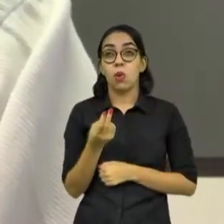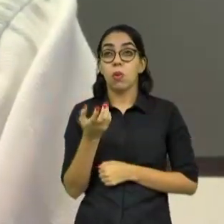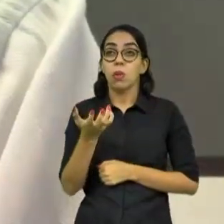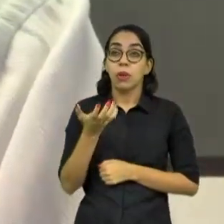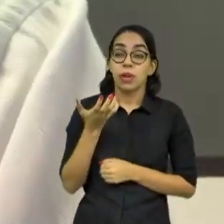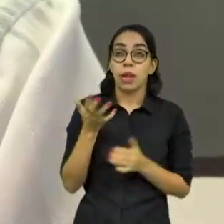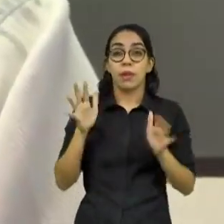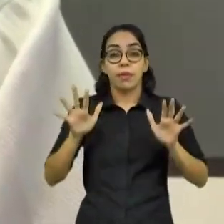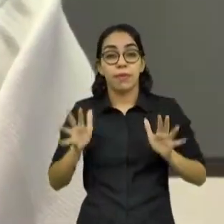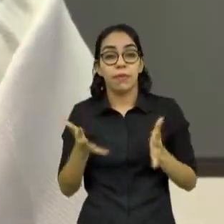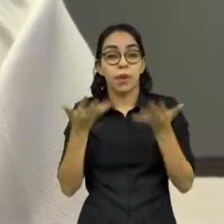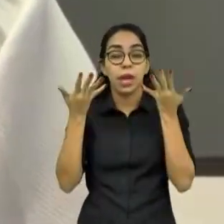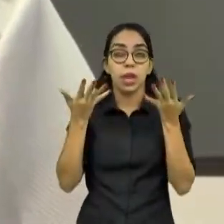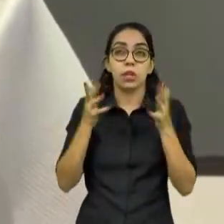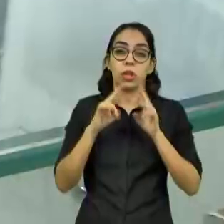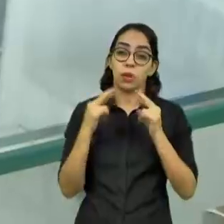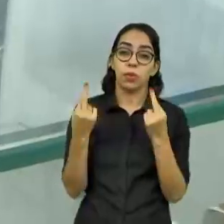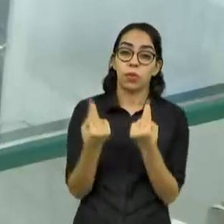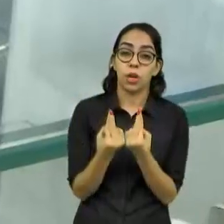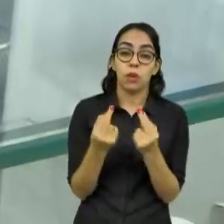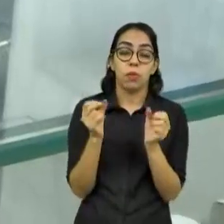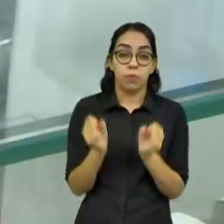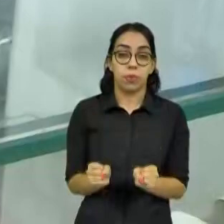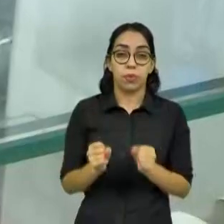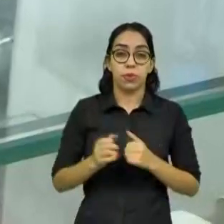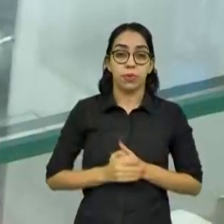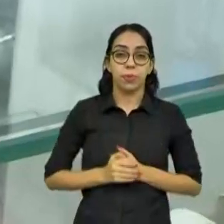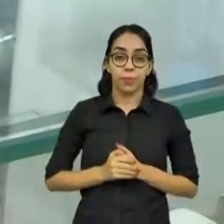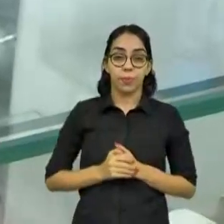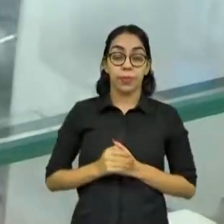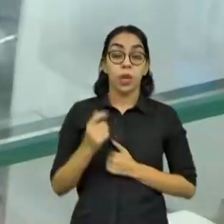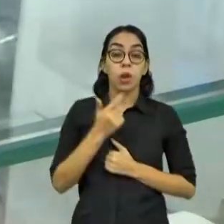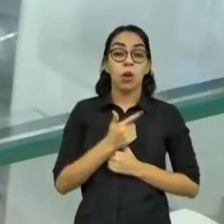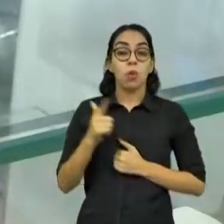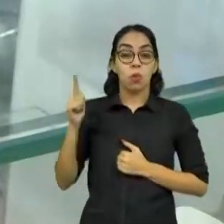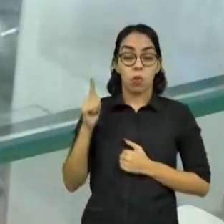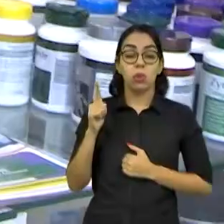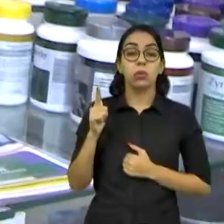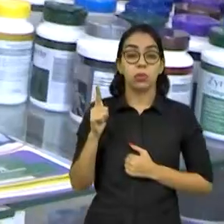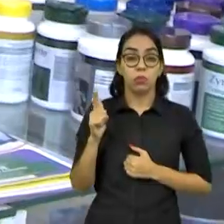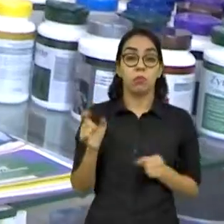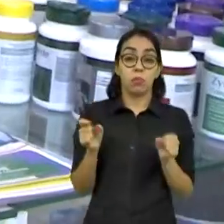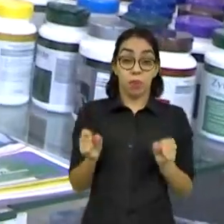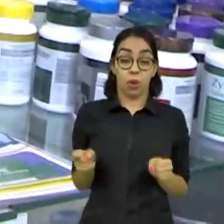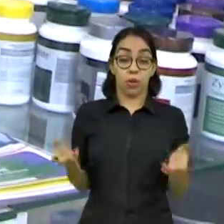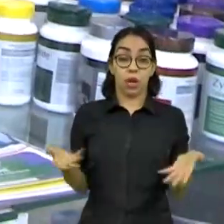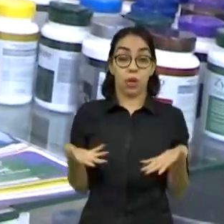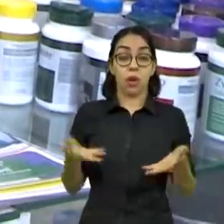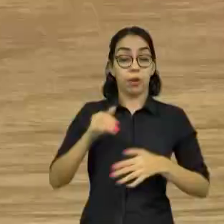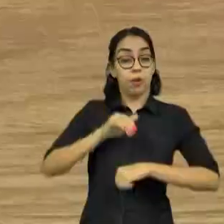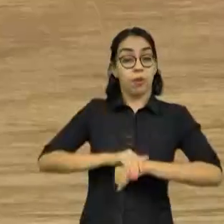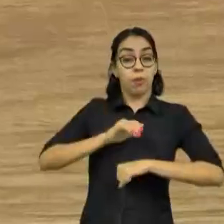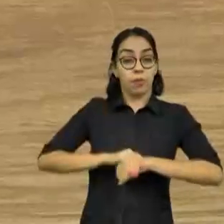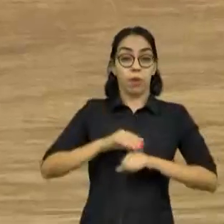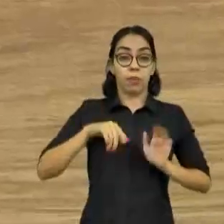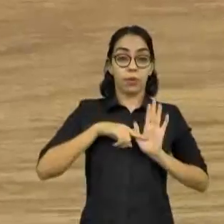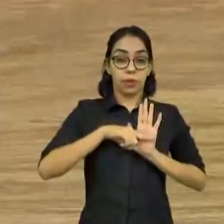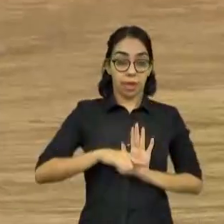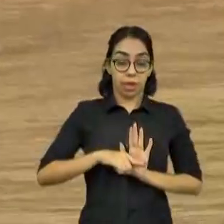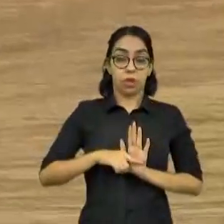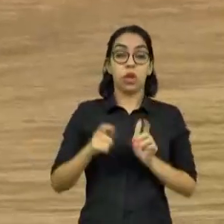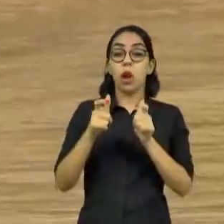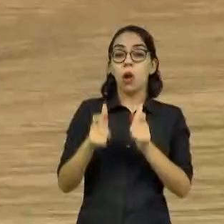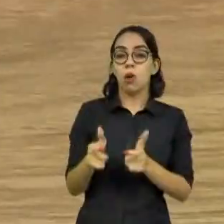festa, alguma reunião, alguma coisa com segurança. Uma outra opção é a realização do autoteste, que é vendido em farmácias. Atualmente,